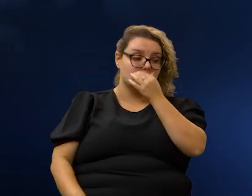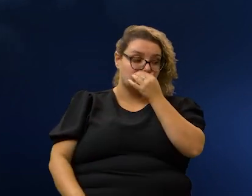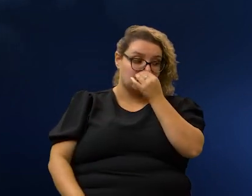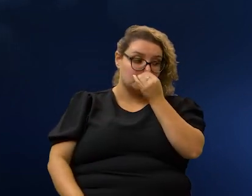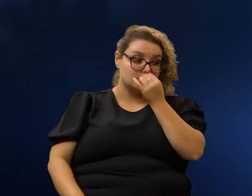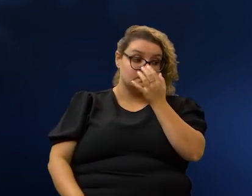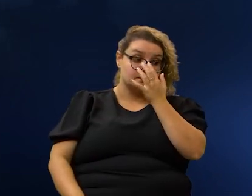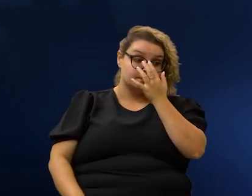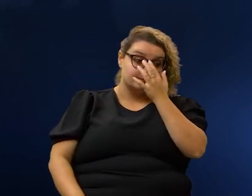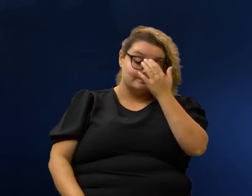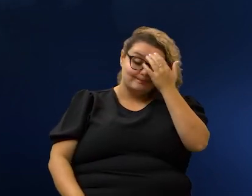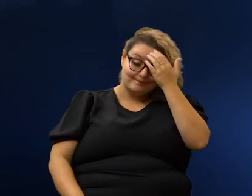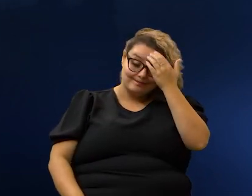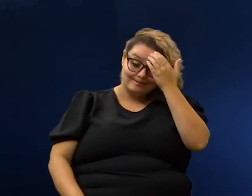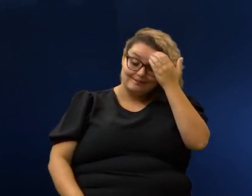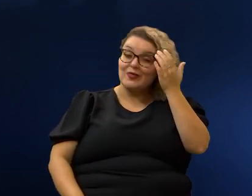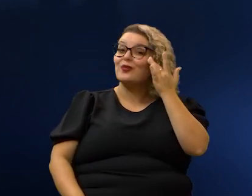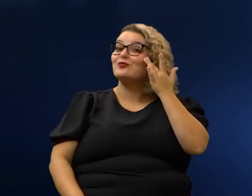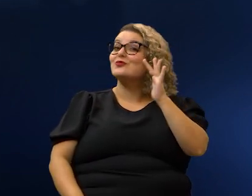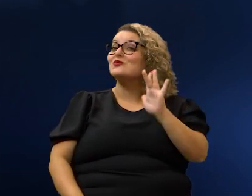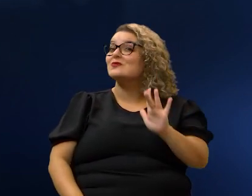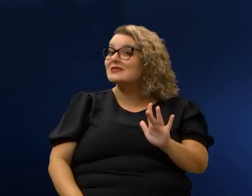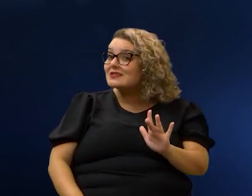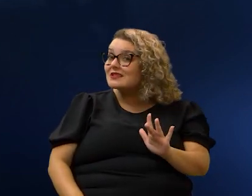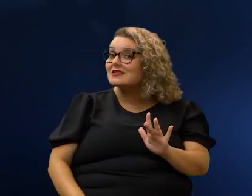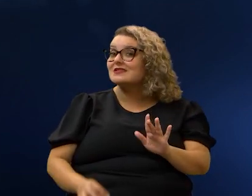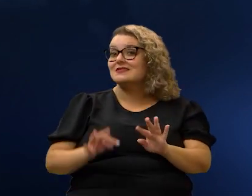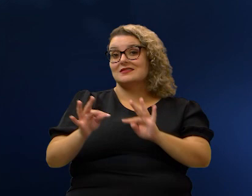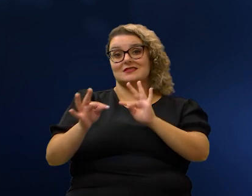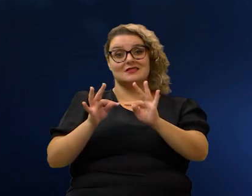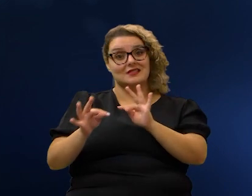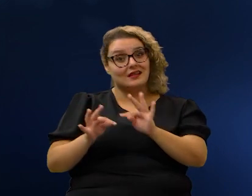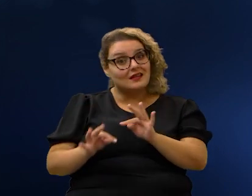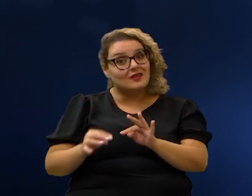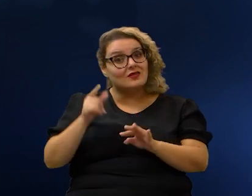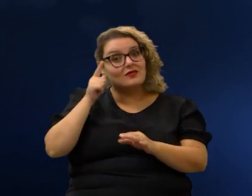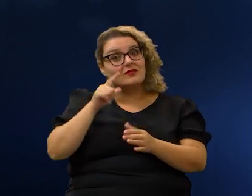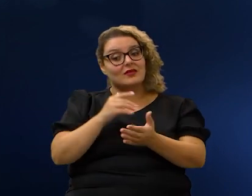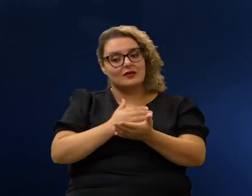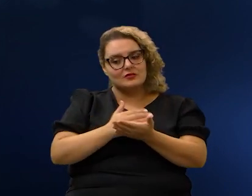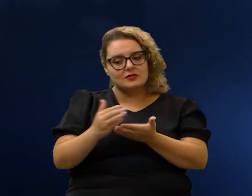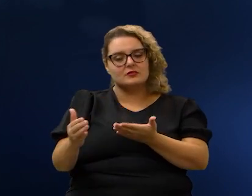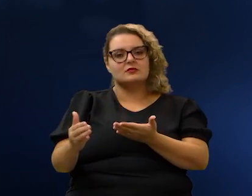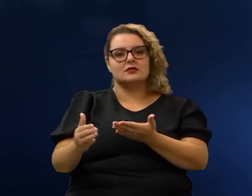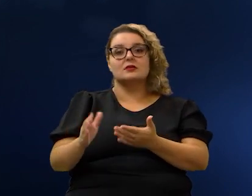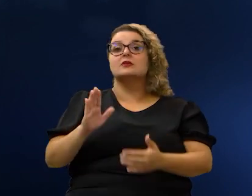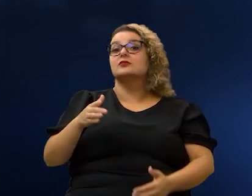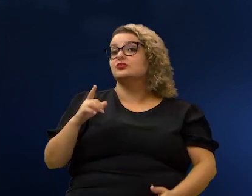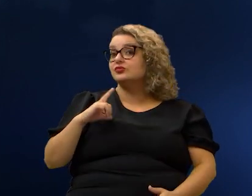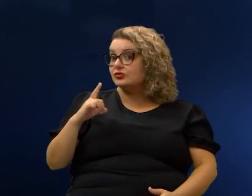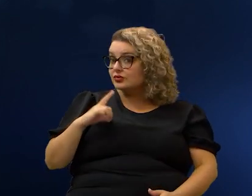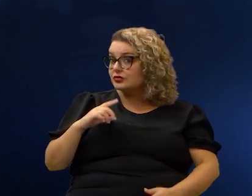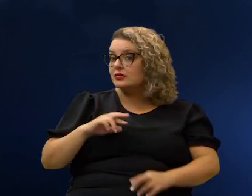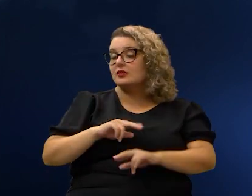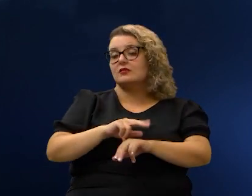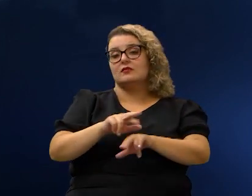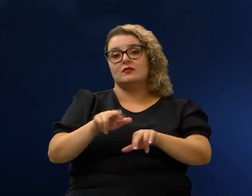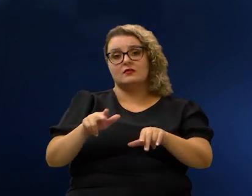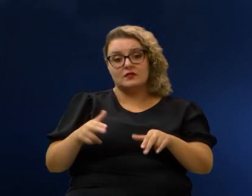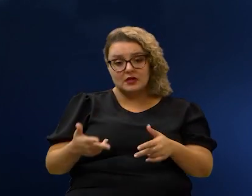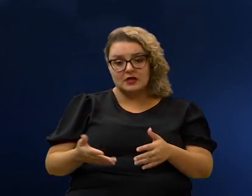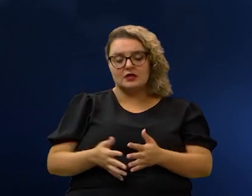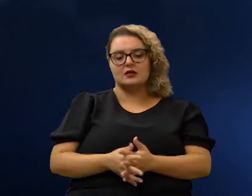não sei exatamente se essa técnica vai dar conta no começo. A gente já tem muitos